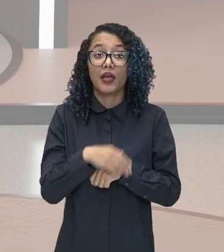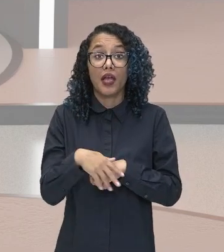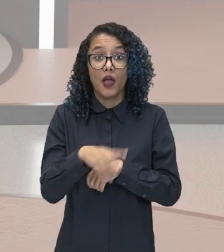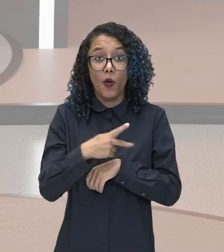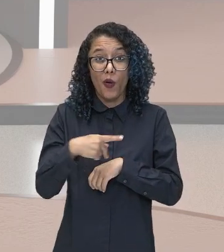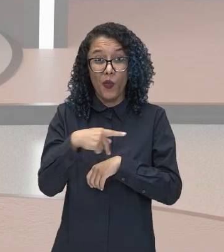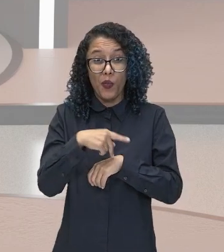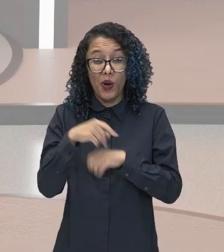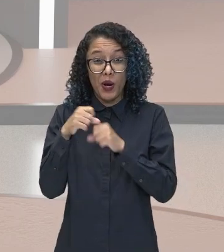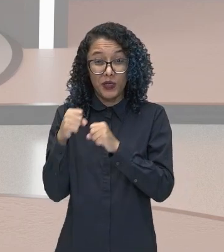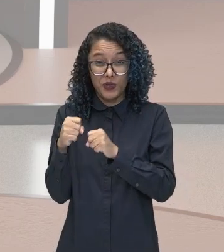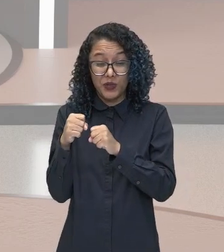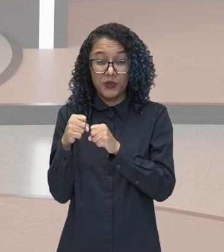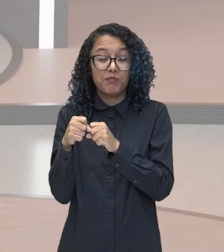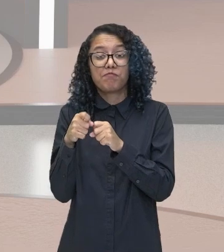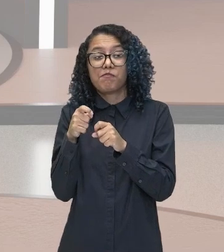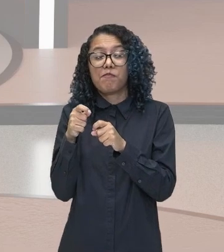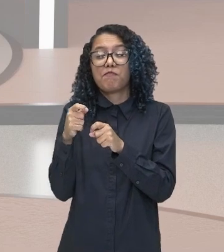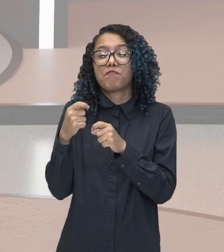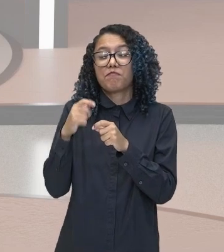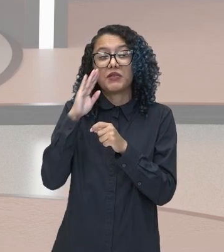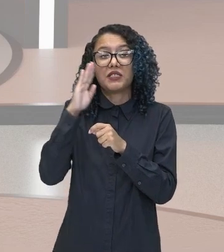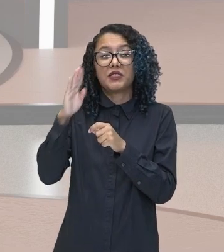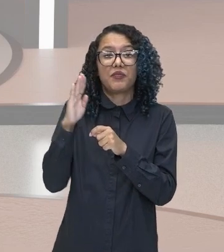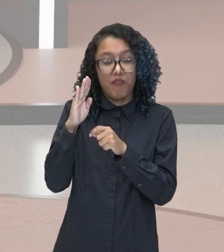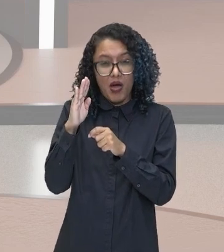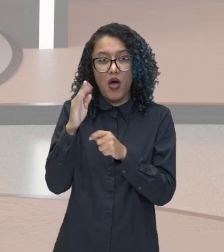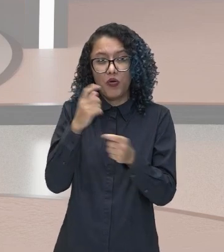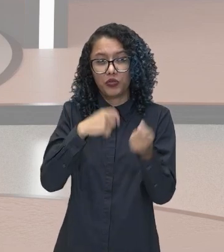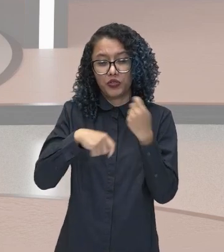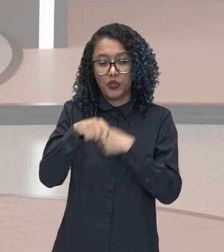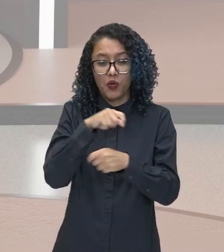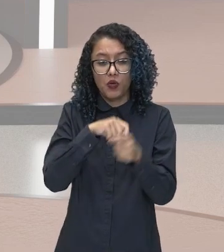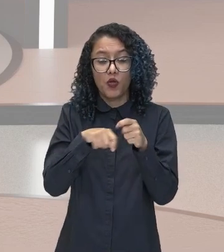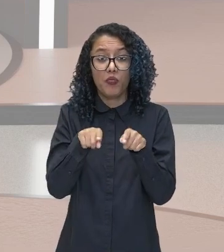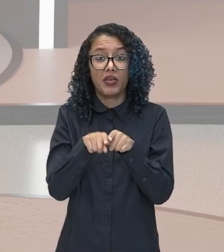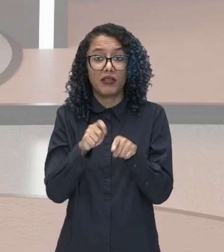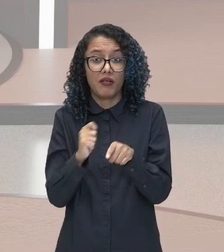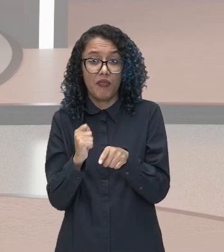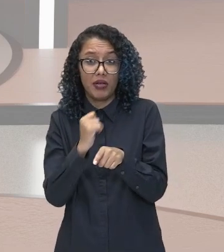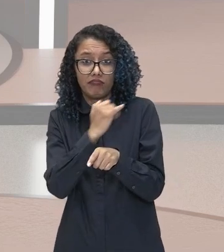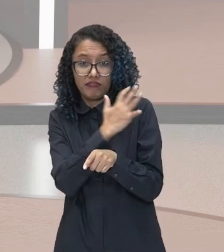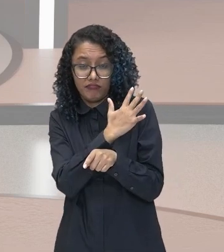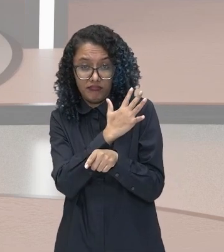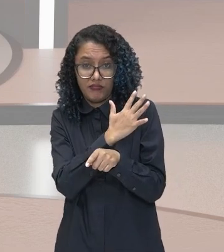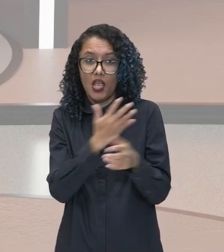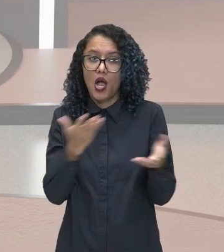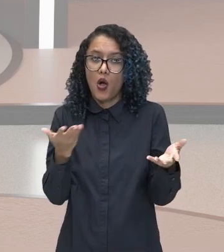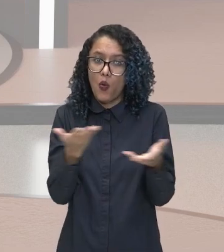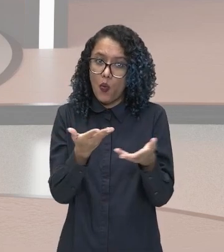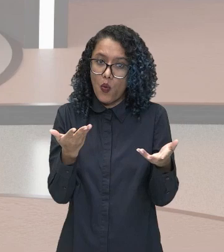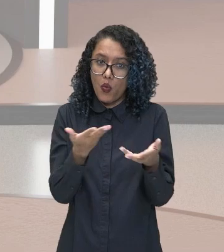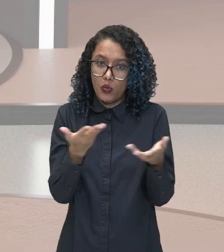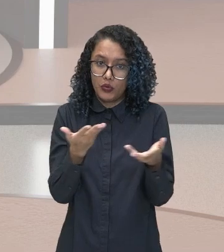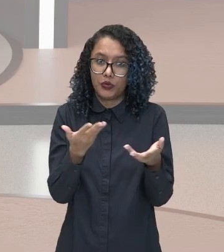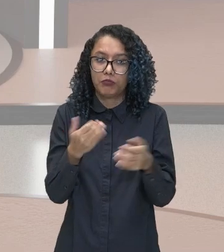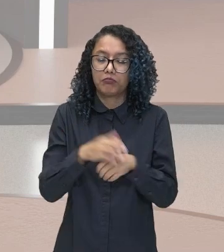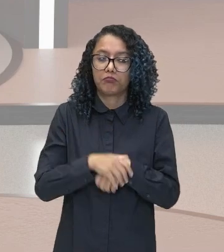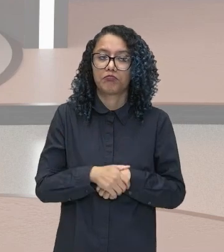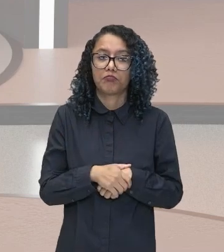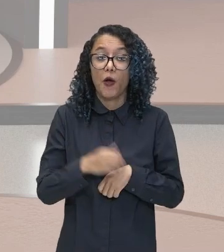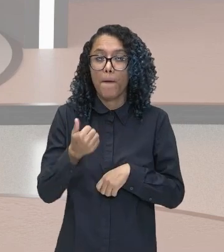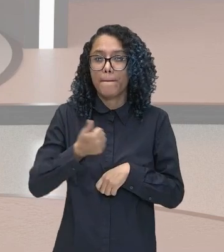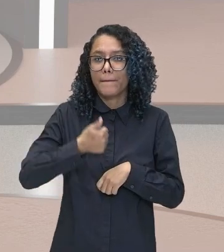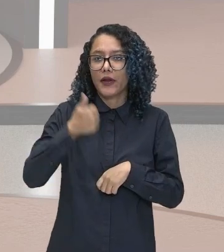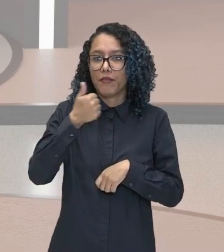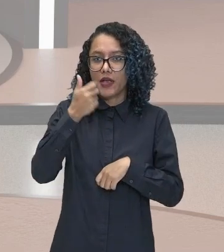potência econômica e militar na atualidade. Tá? Analisando essas características